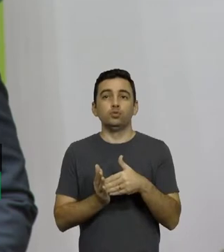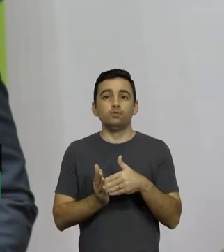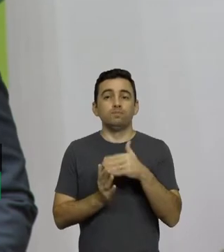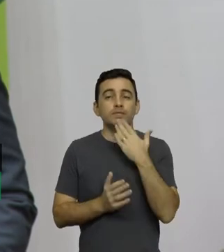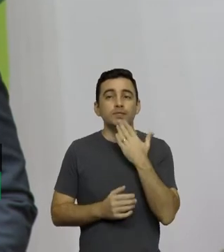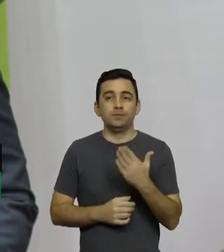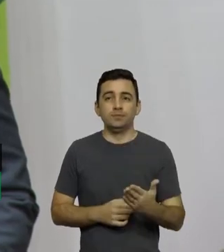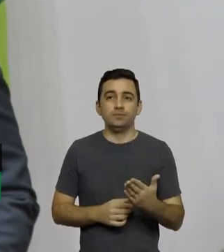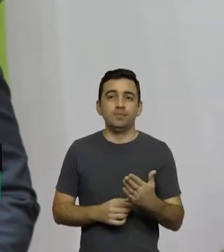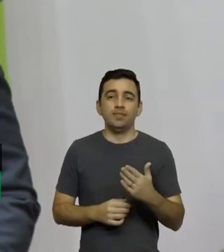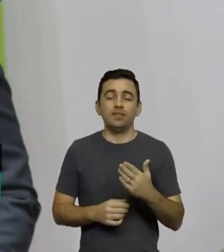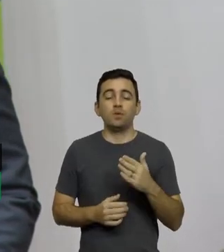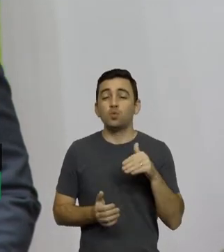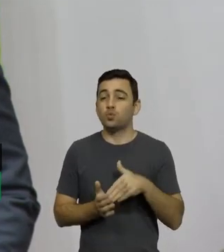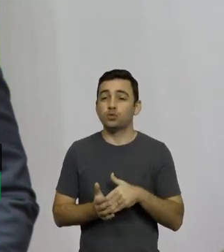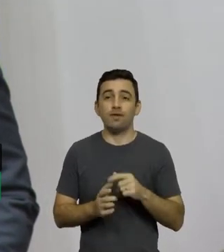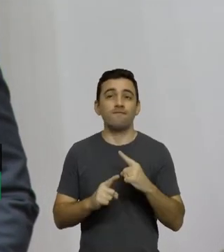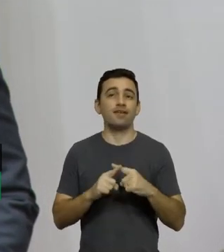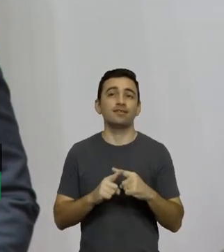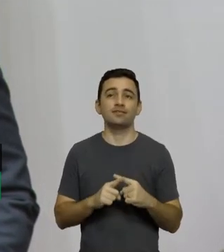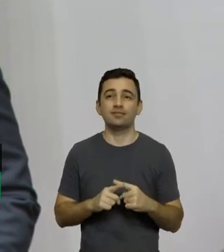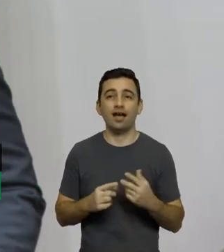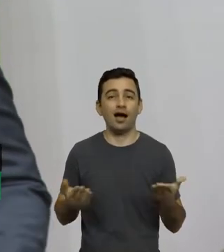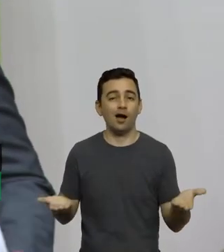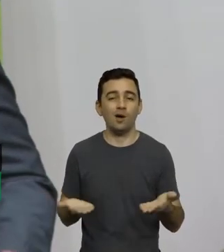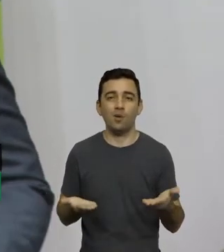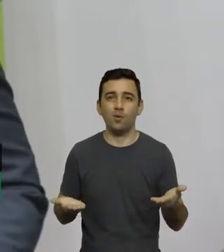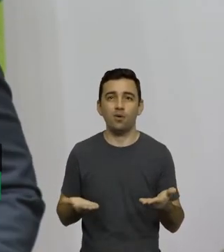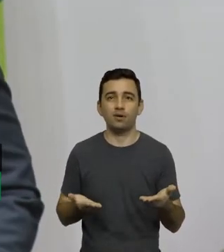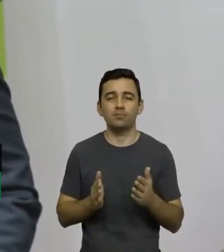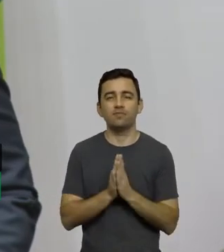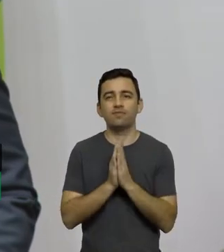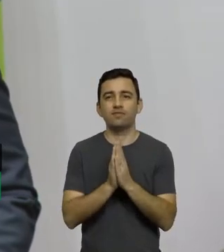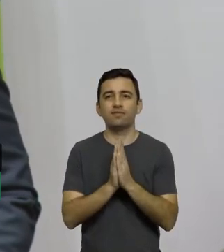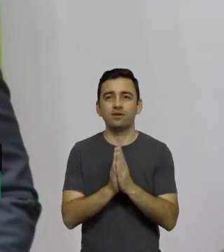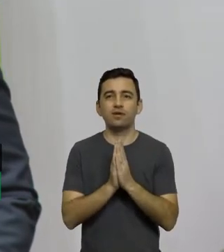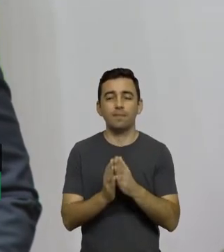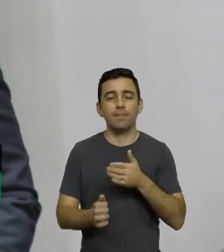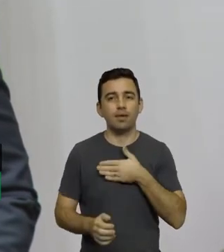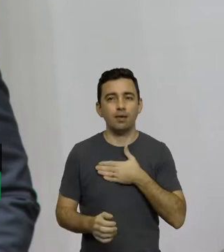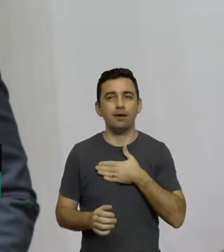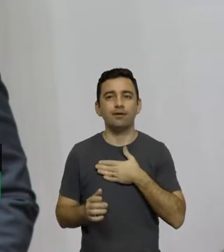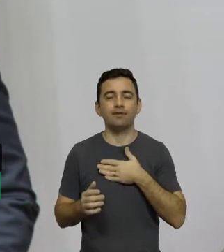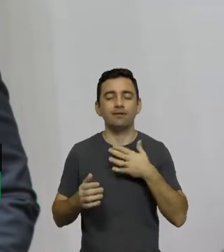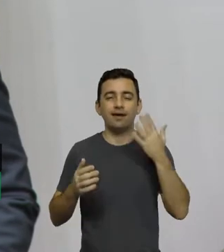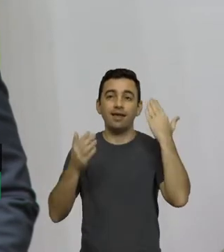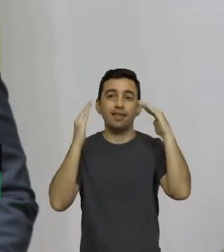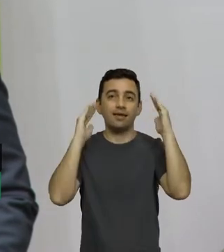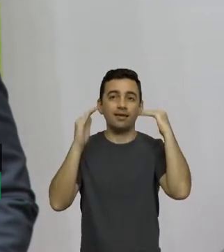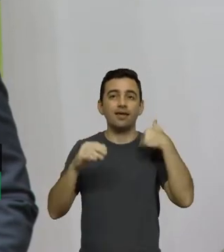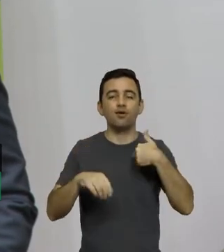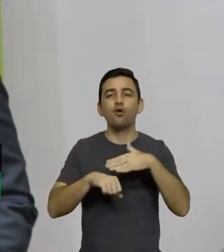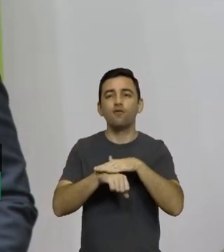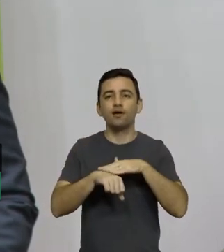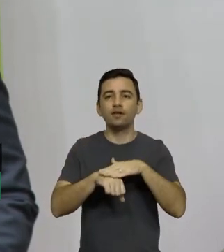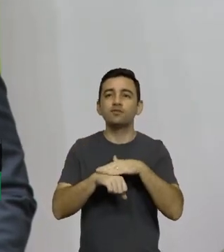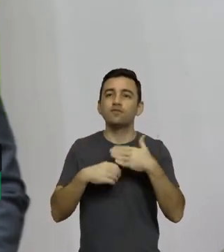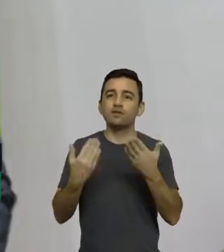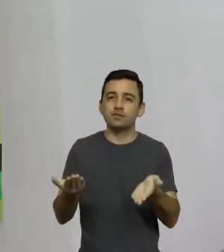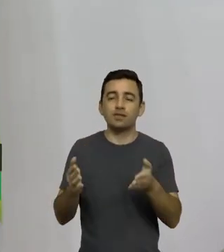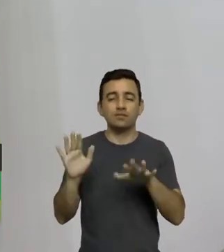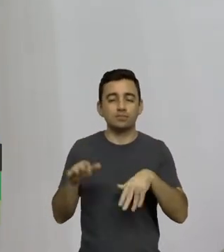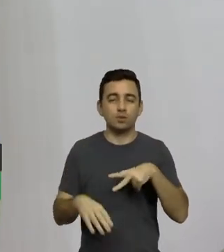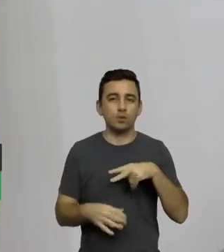a última vez, queira Deus, e para minha alegria, que eu fale contigo, mesmo que não pessoalmente.